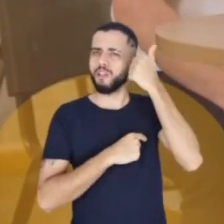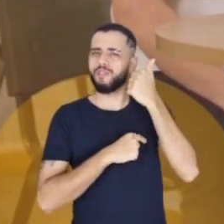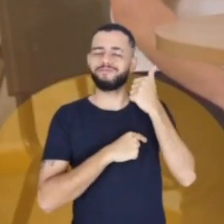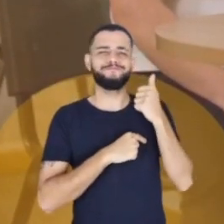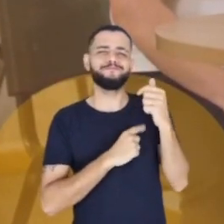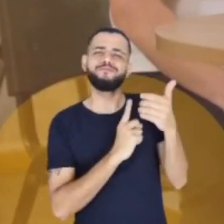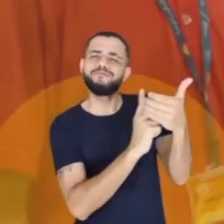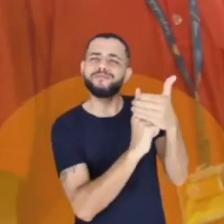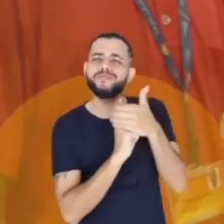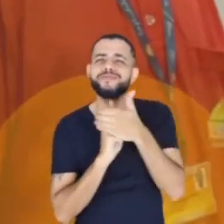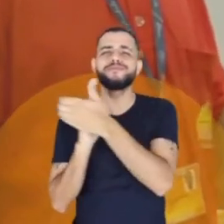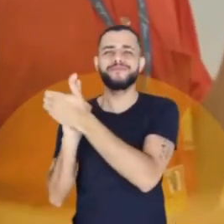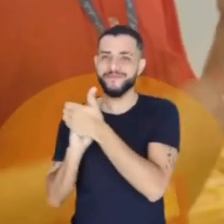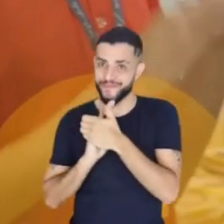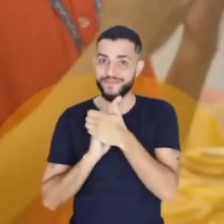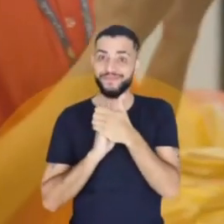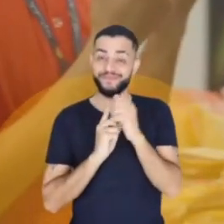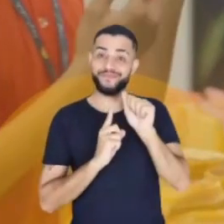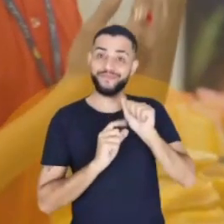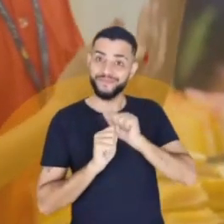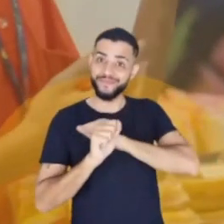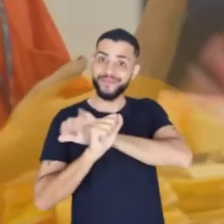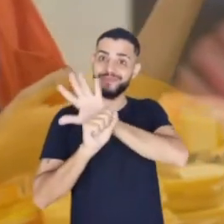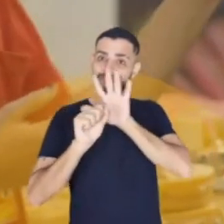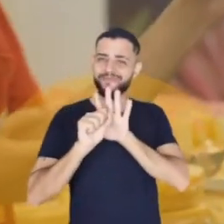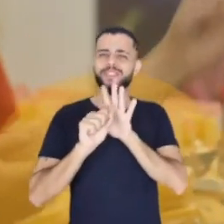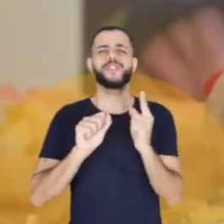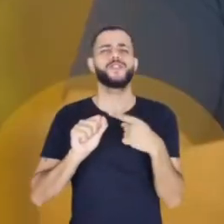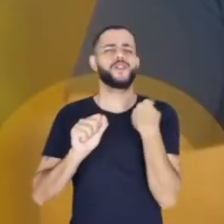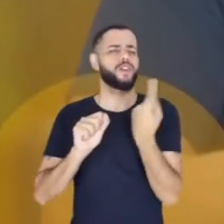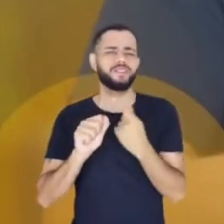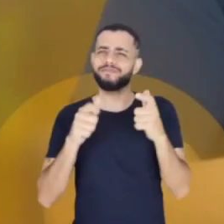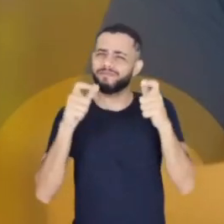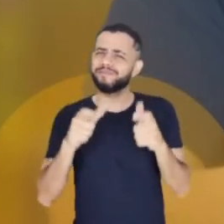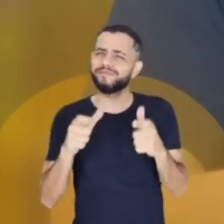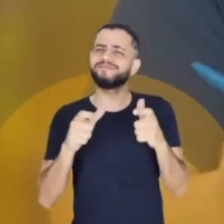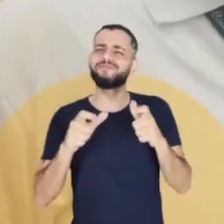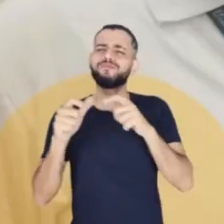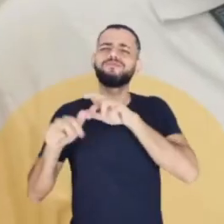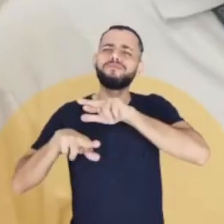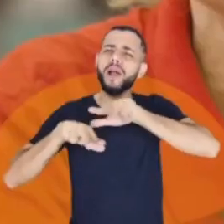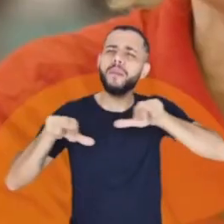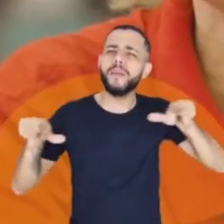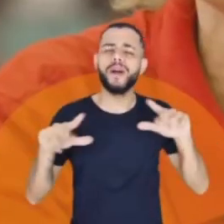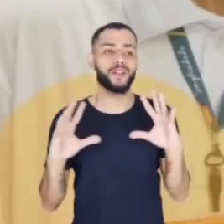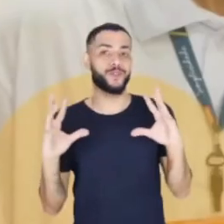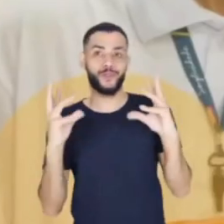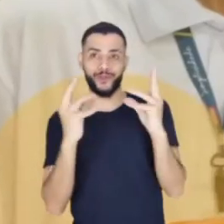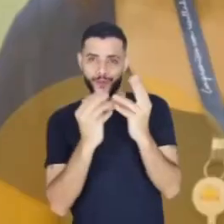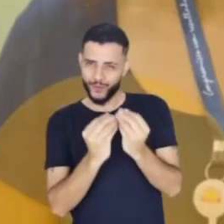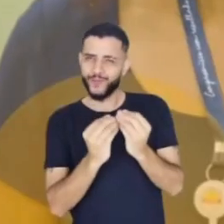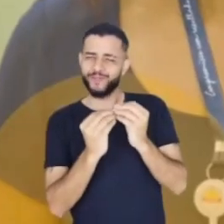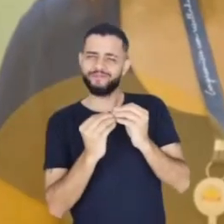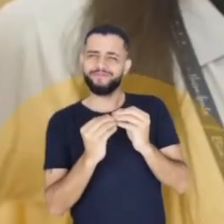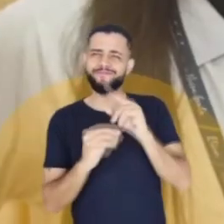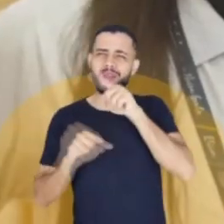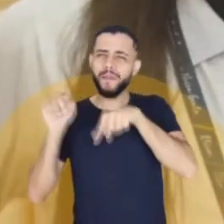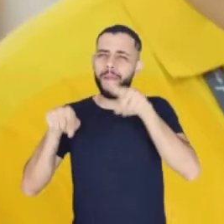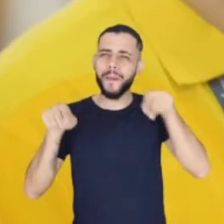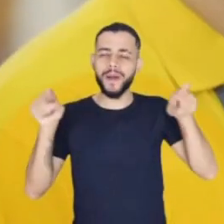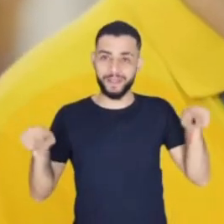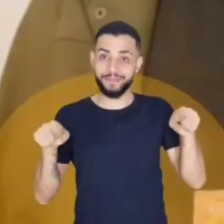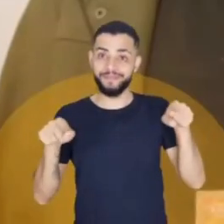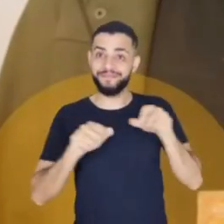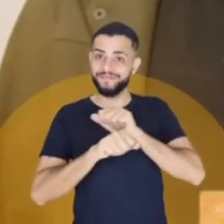sólida e acolhedora no açaí trabalhamos para oferecer um ambiente diverso para todos de sol